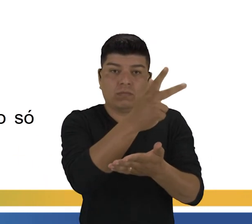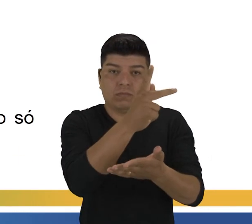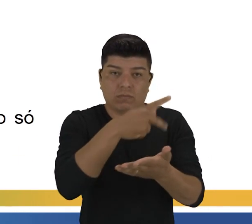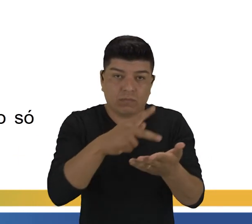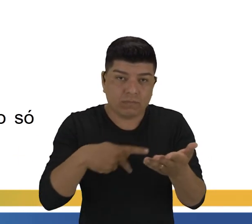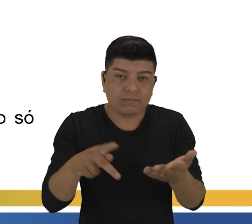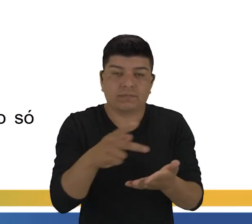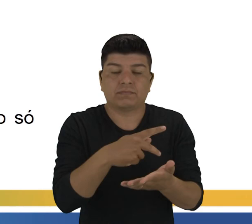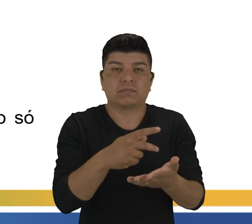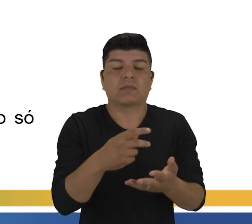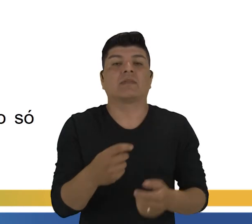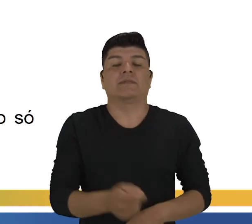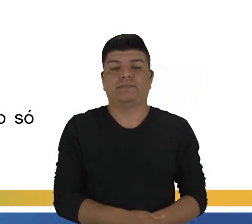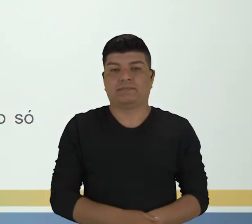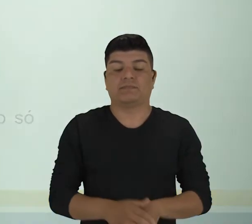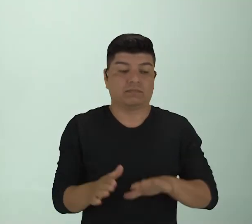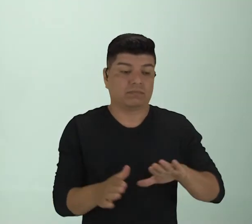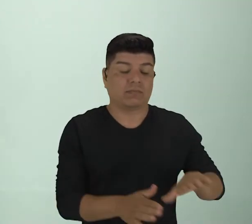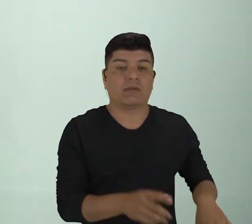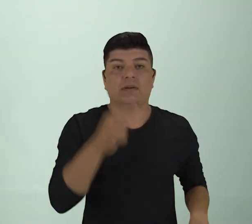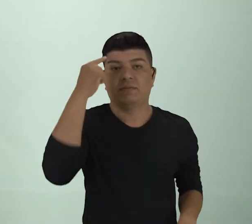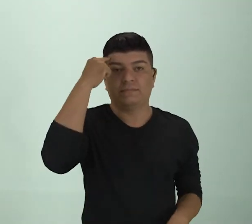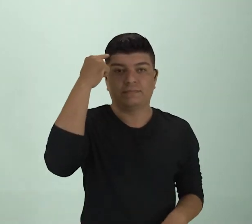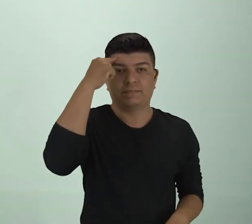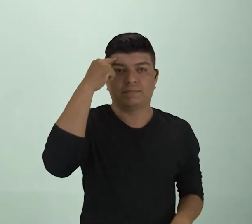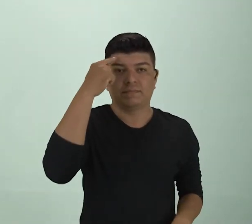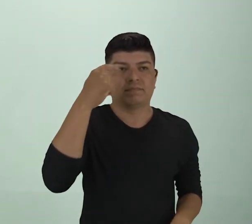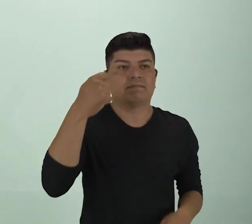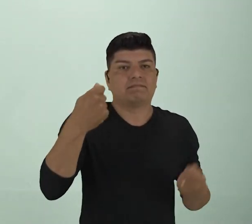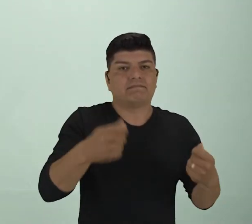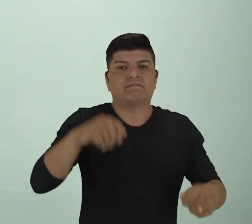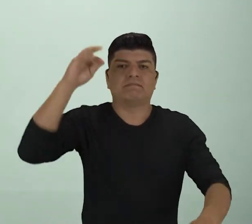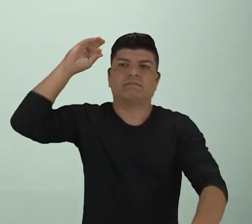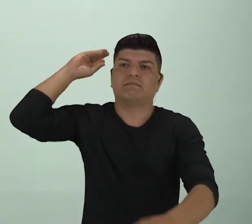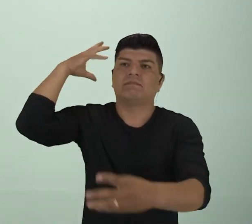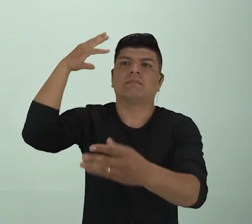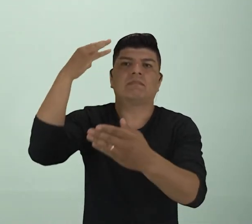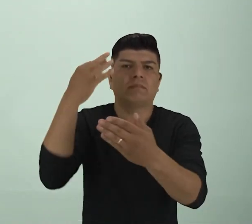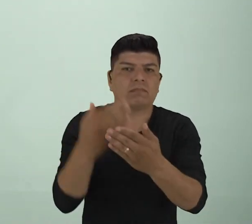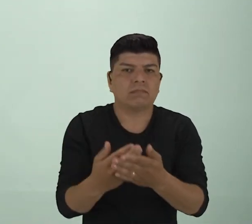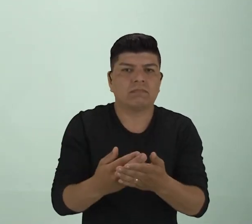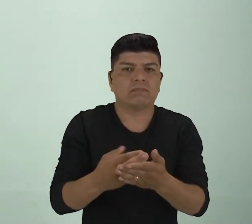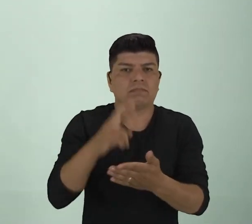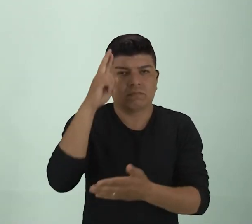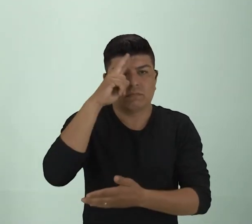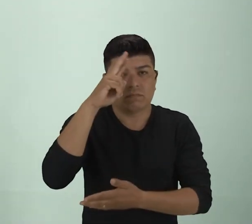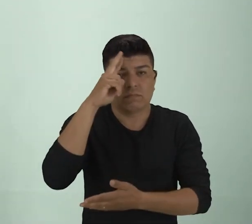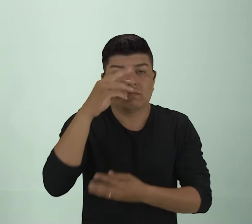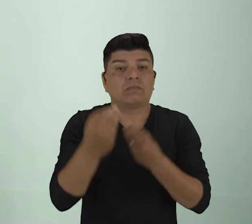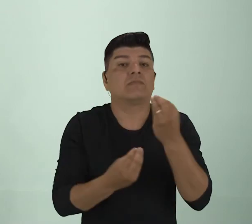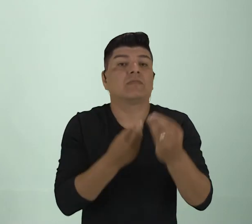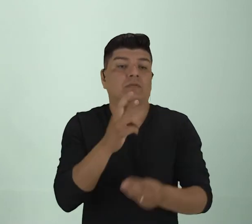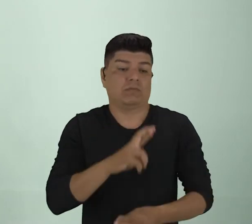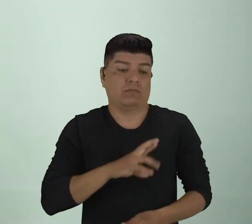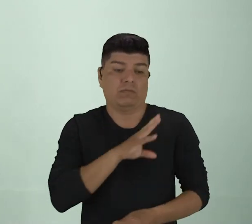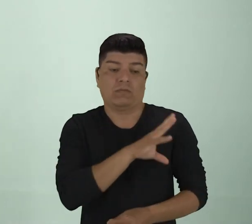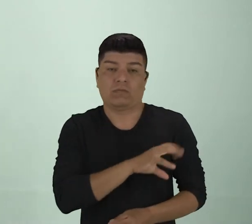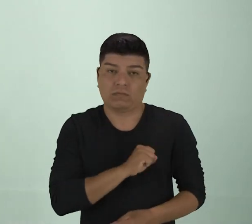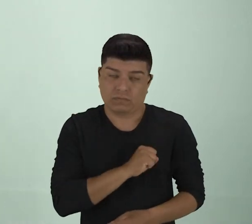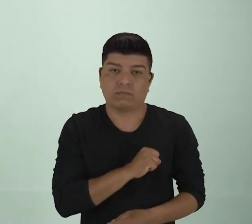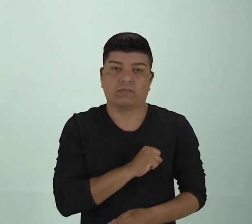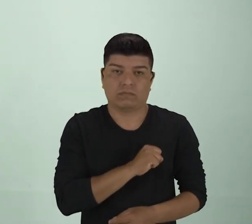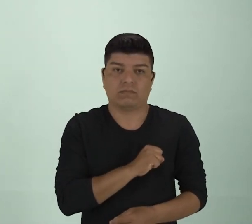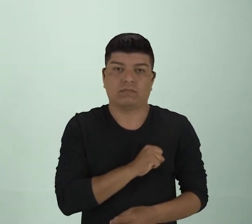com esse pensamento, temos que fazer um resgate histórico ao contexto do que foi o romantismo. Então, a